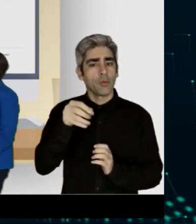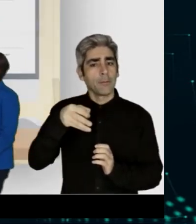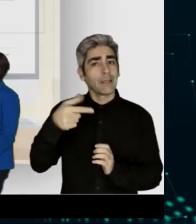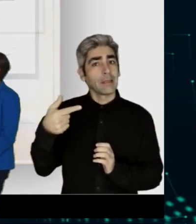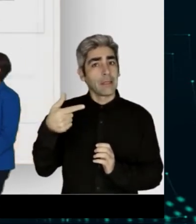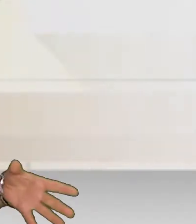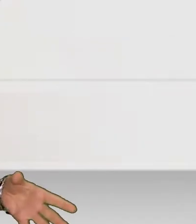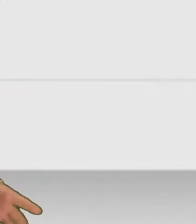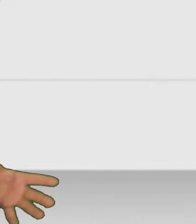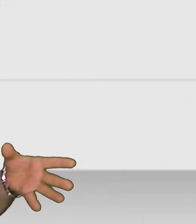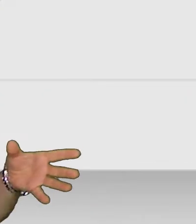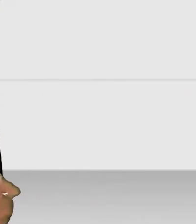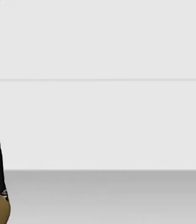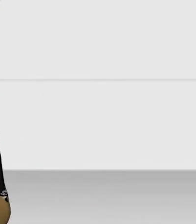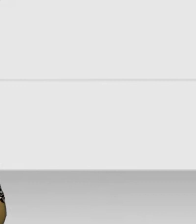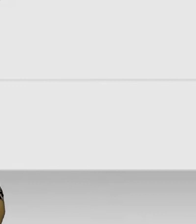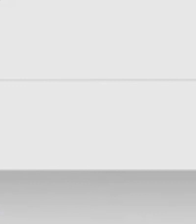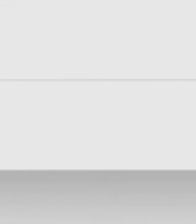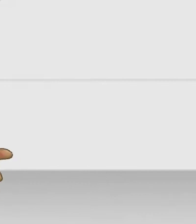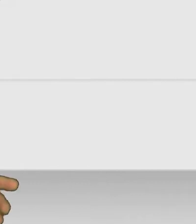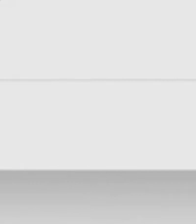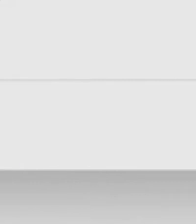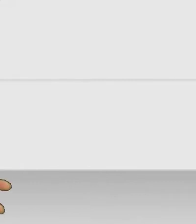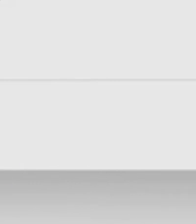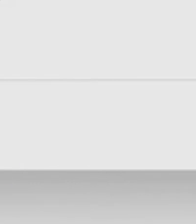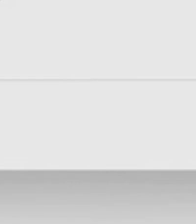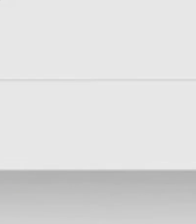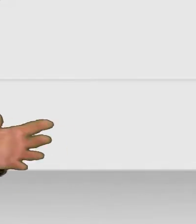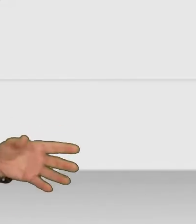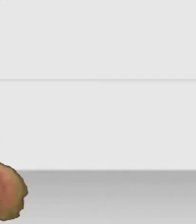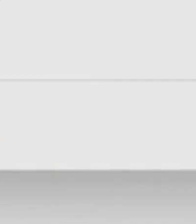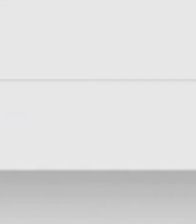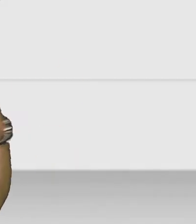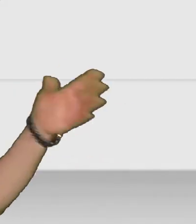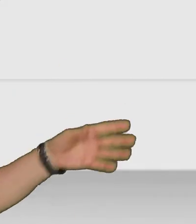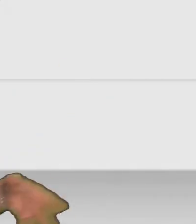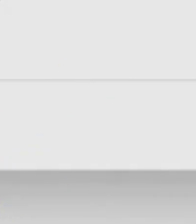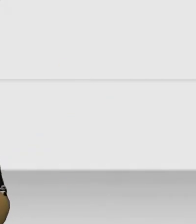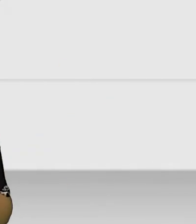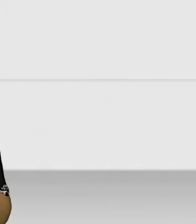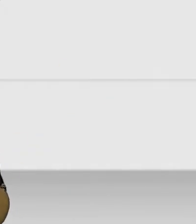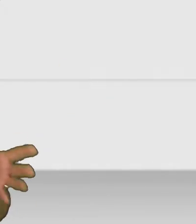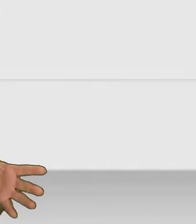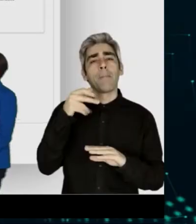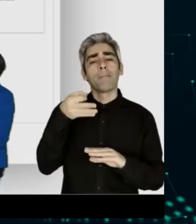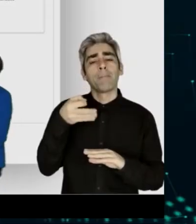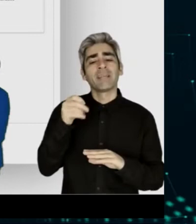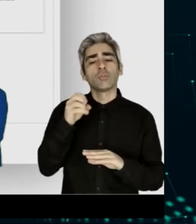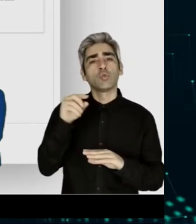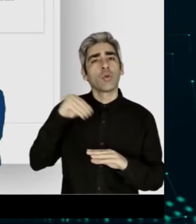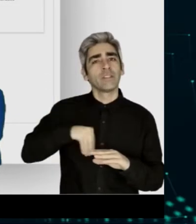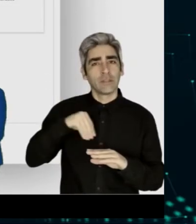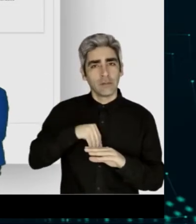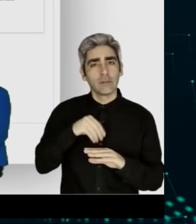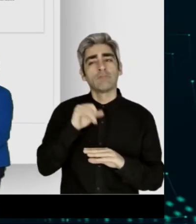serviço segundo lugar, a mobilidade, visto que o cidadão pode pedir e acompanhar o estado do seu processo em qualquer lugar e em qualquer momento.